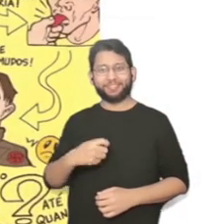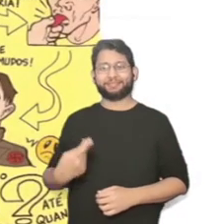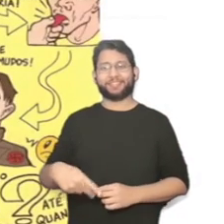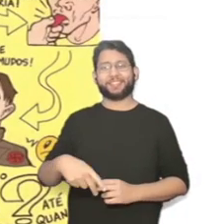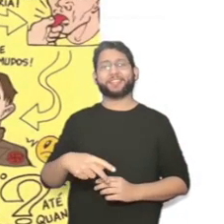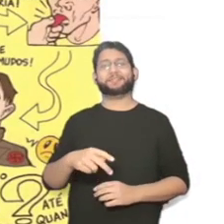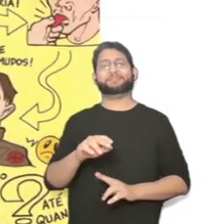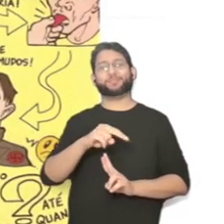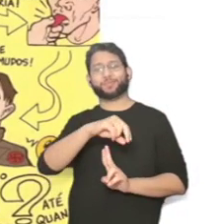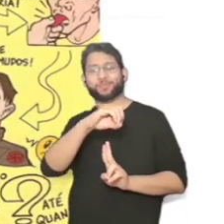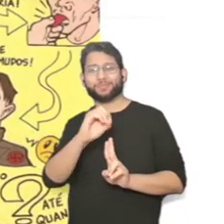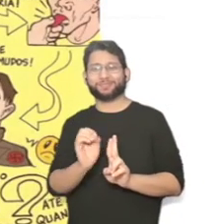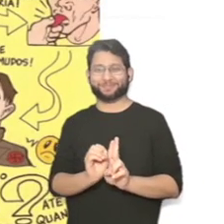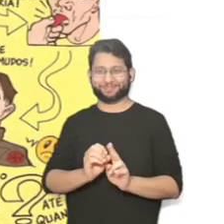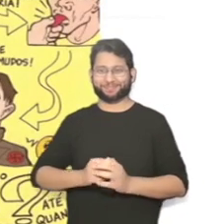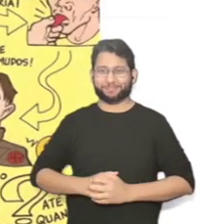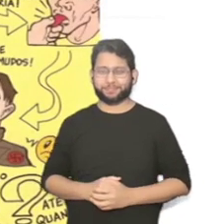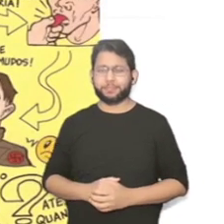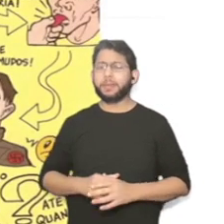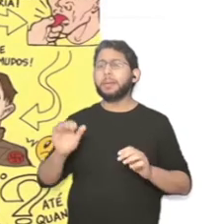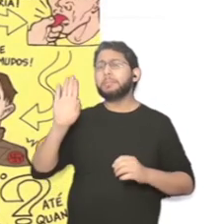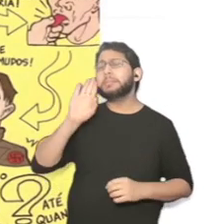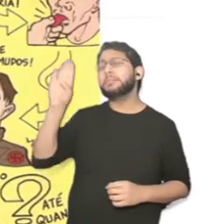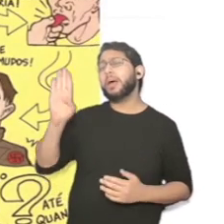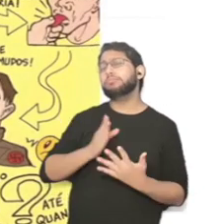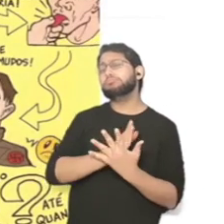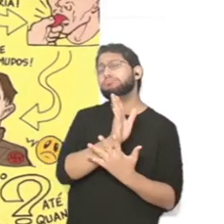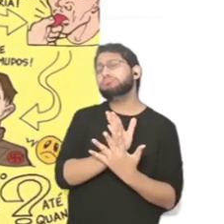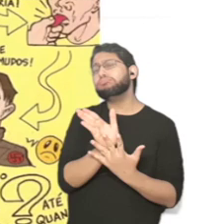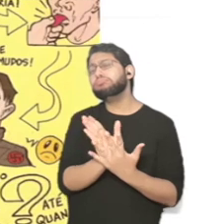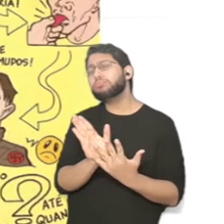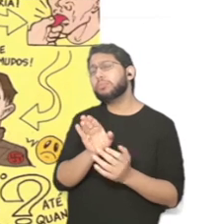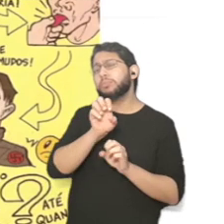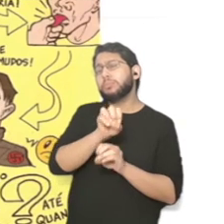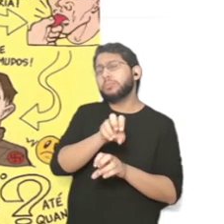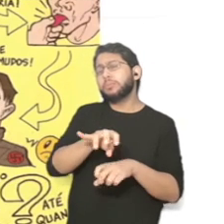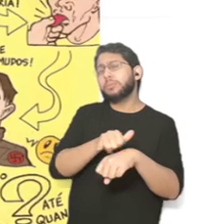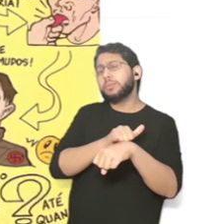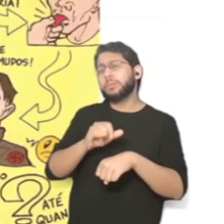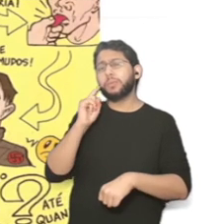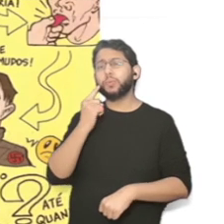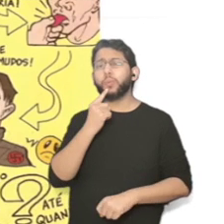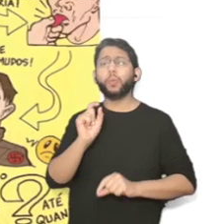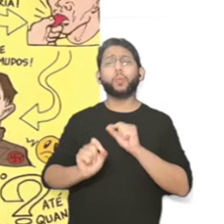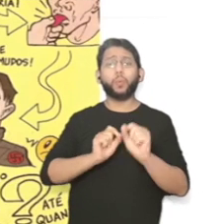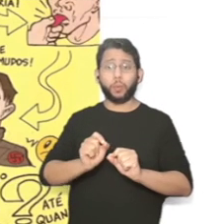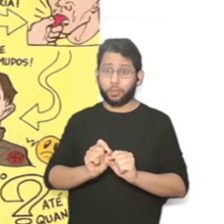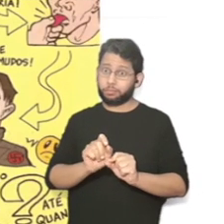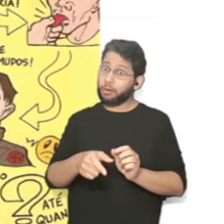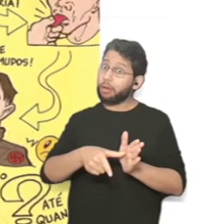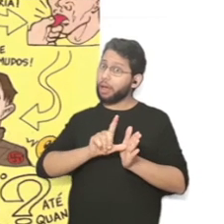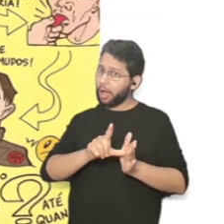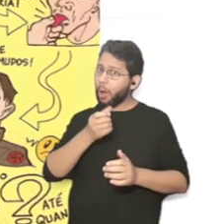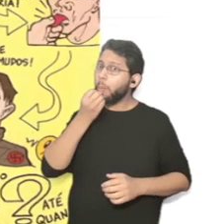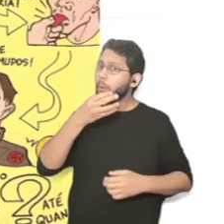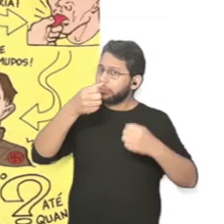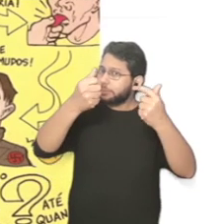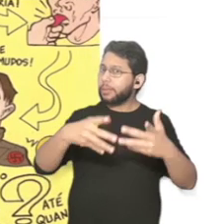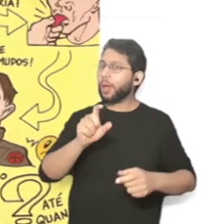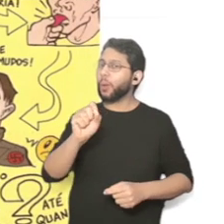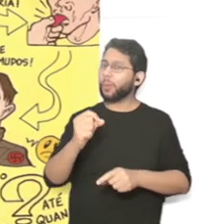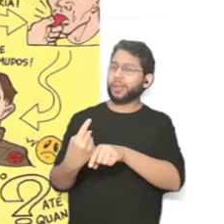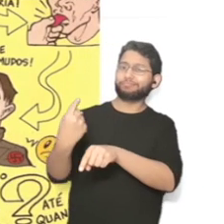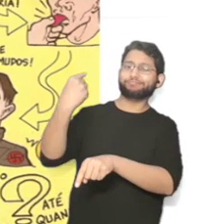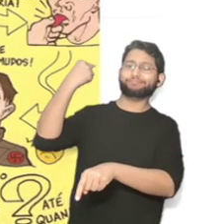Para falar sobre as principais abordagens educacionais para surdos, é de extrema relevância que relembremos o percurso histórico da educação de